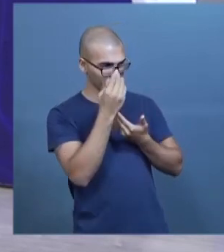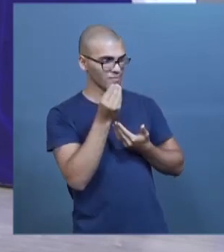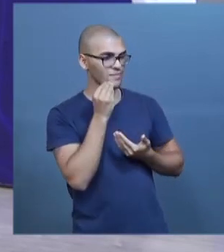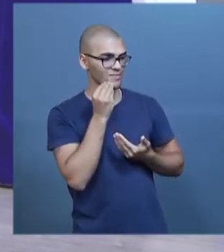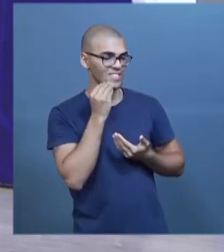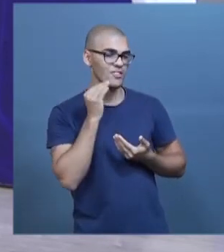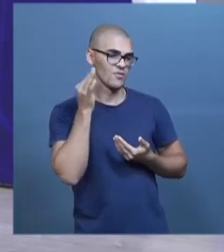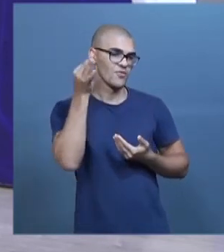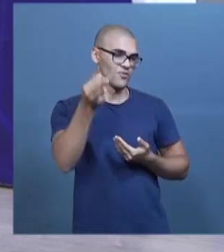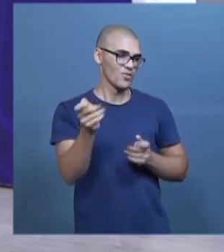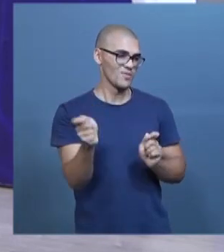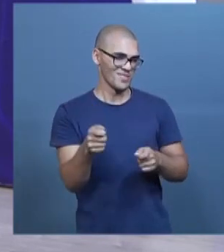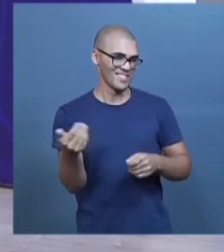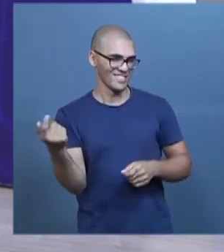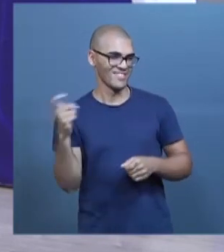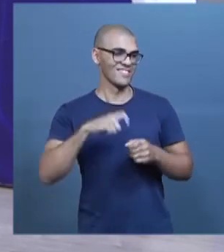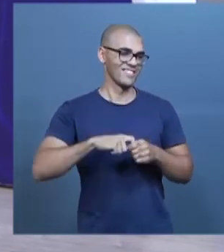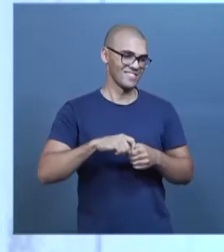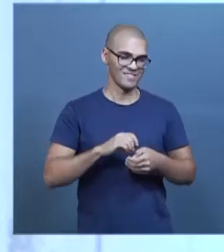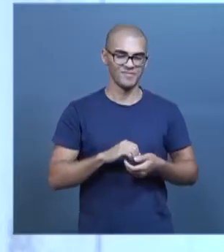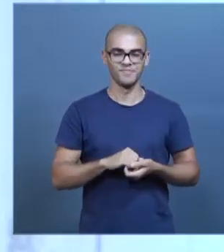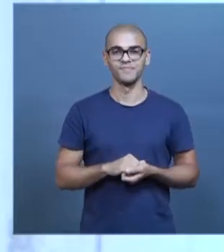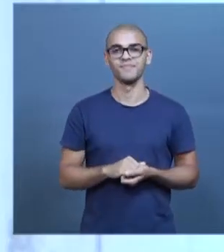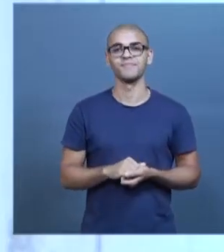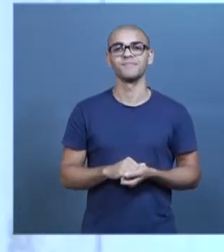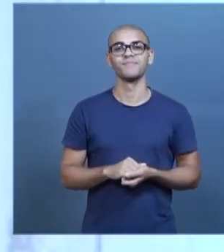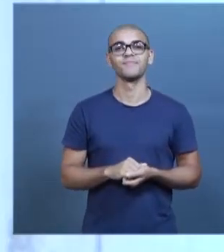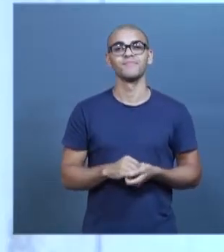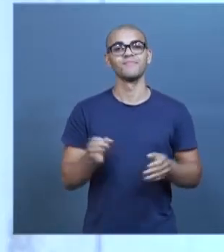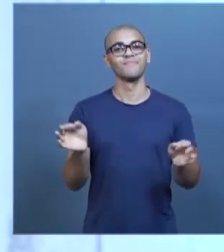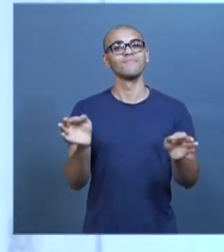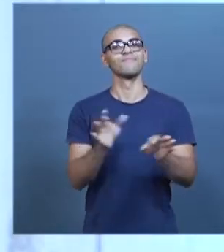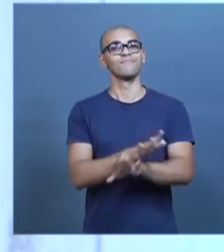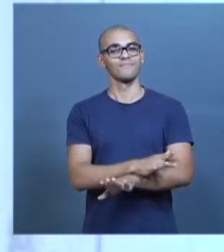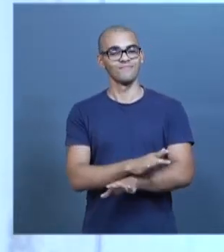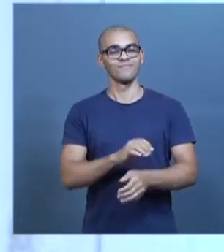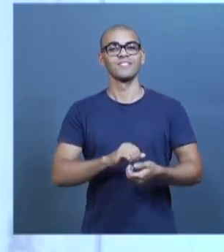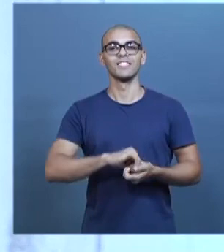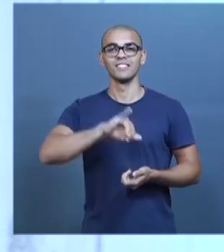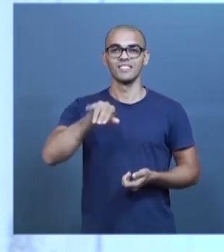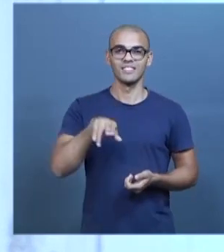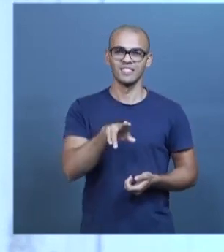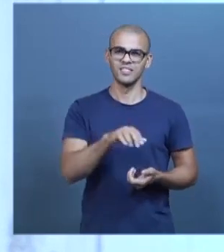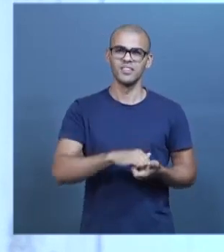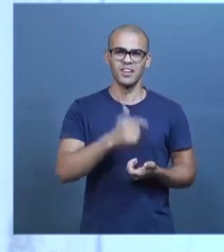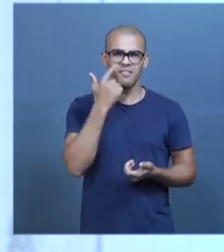voltar. Com certeza, volte sempre. O Jornal da UFO fica por aqui. Se você quer rever essa